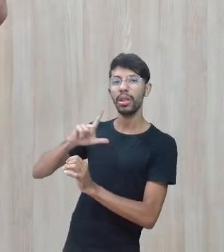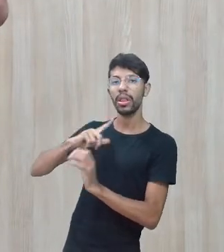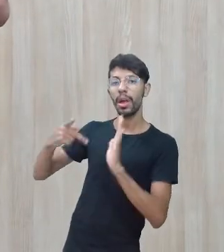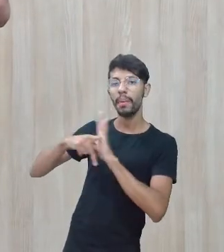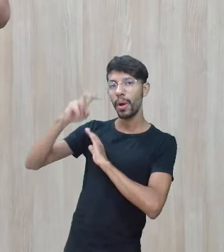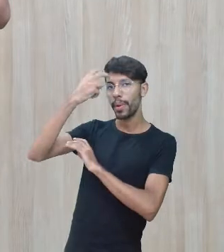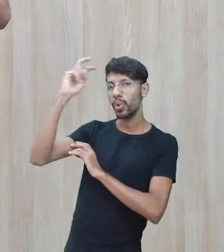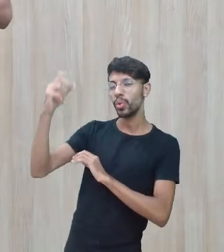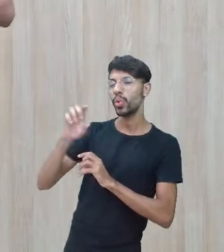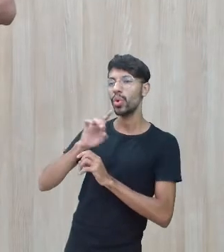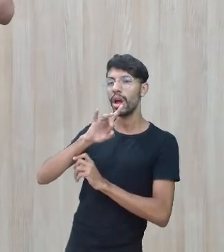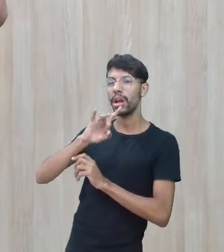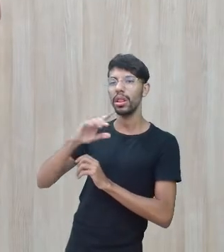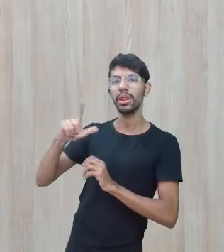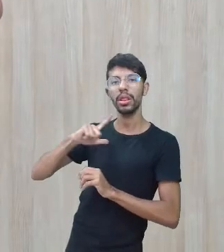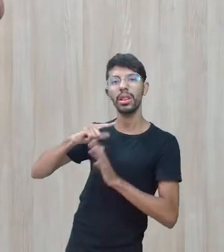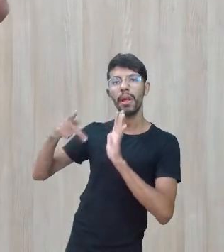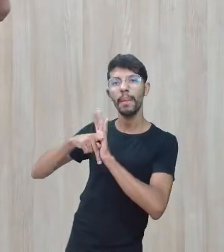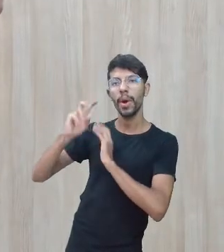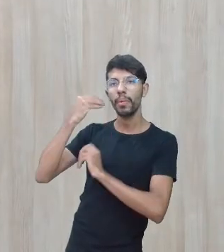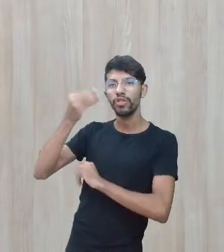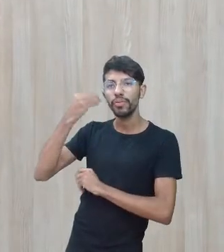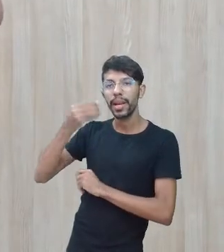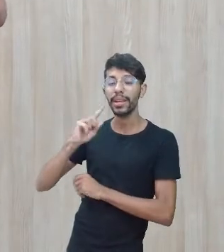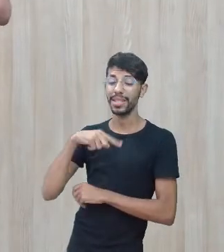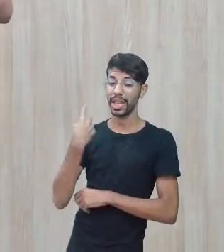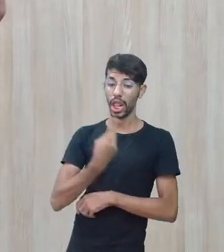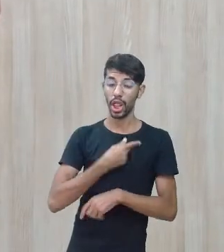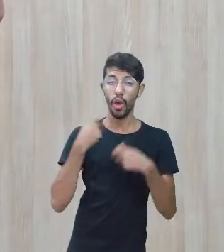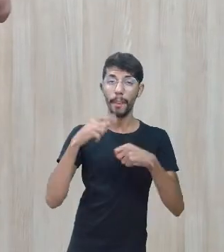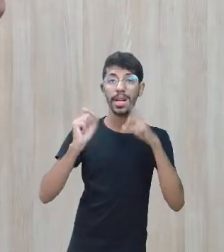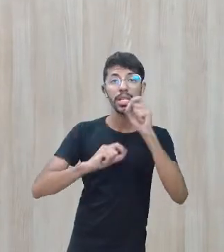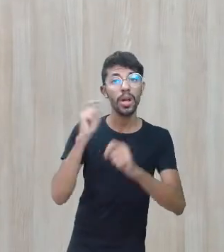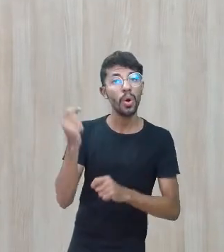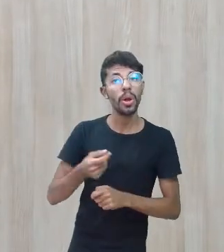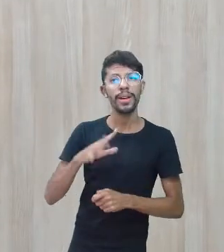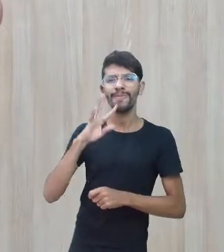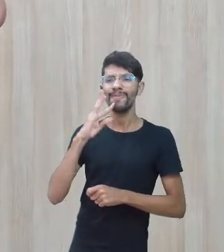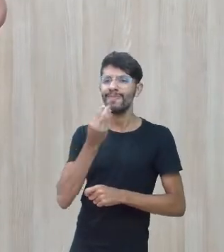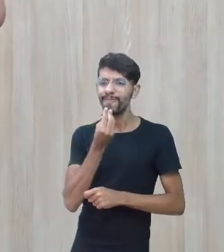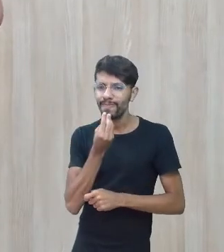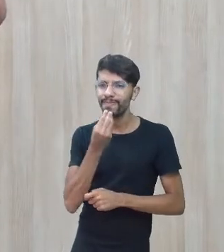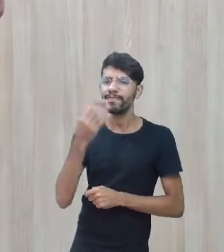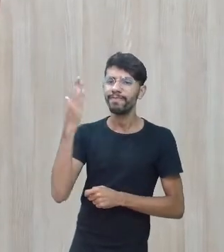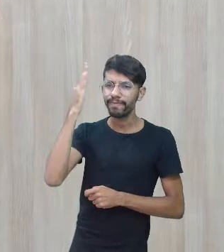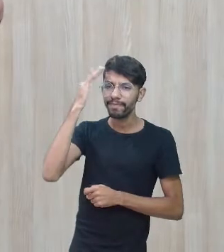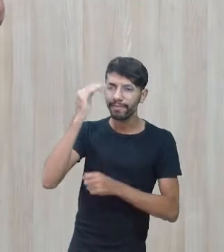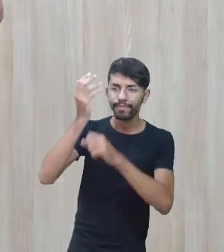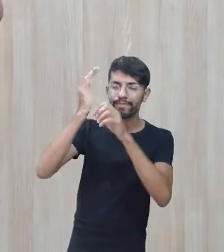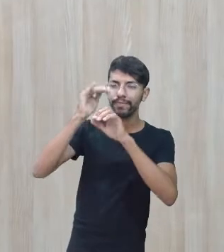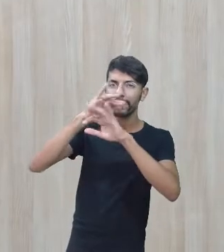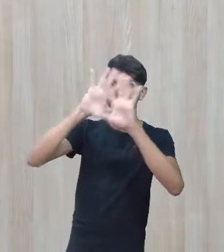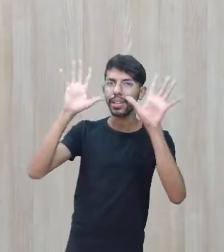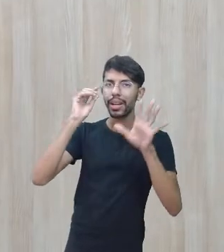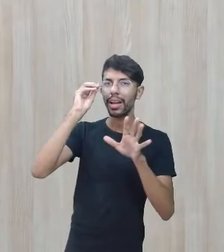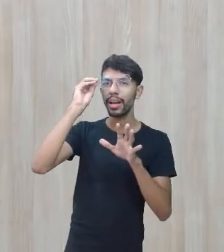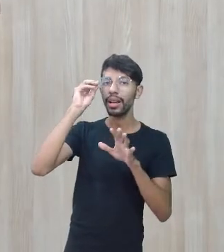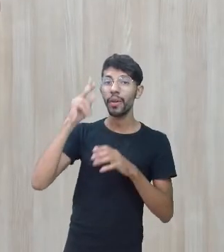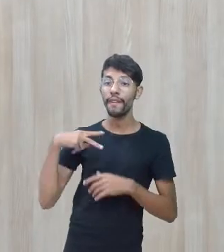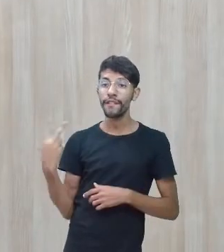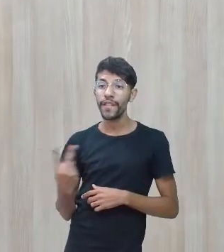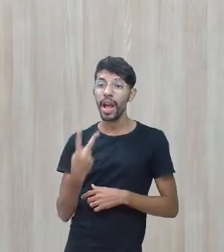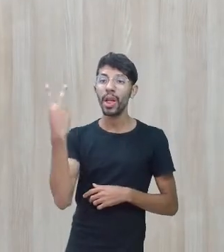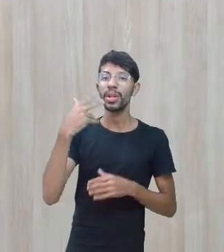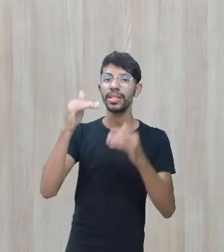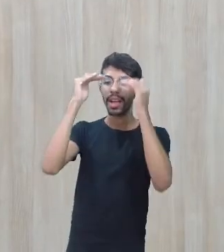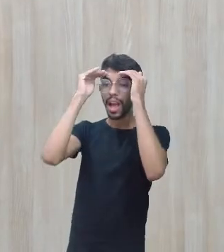e é importante que nós possamos reconhecer, entender, né? Valorizar, respeitar acima de qualquer coisa. E